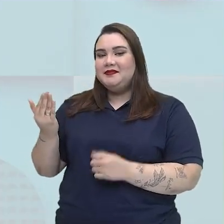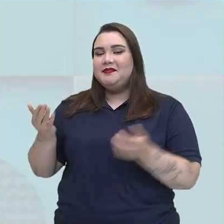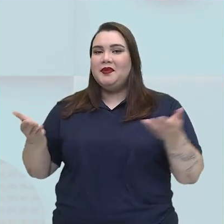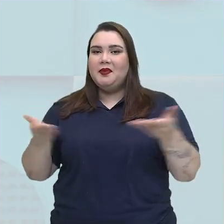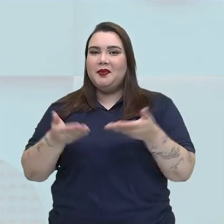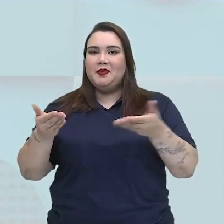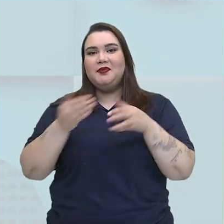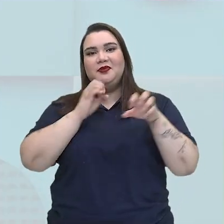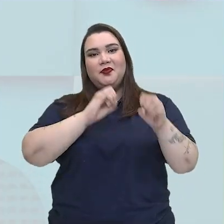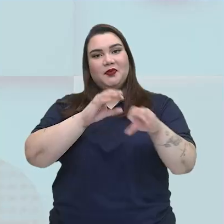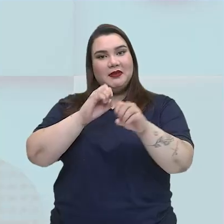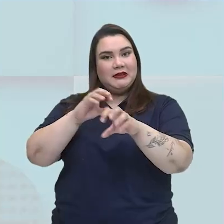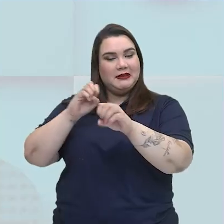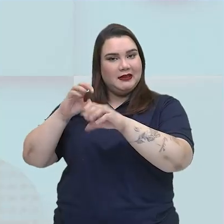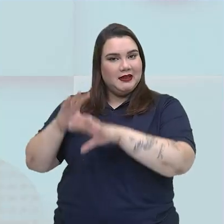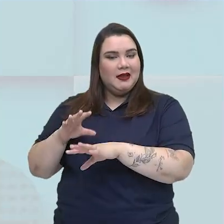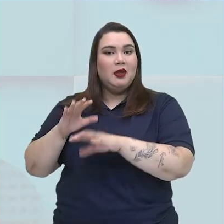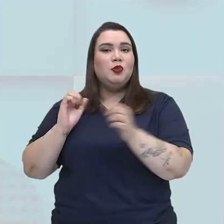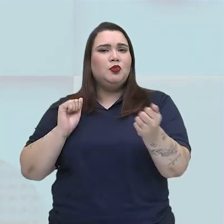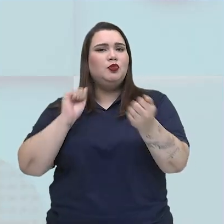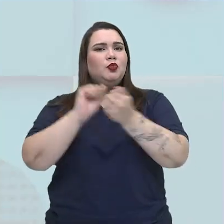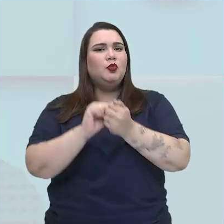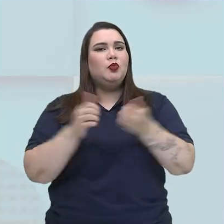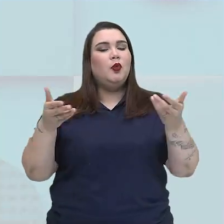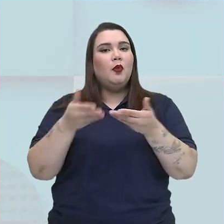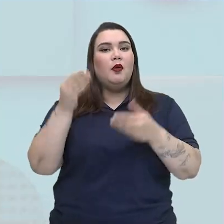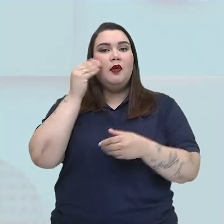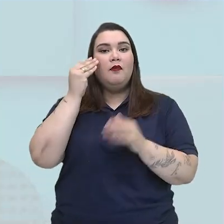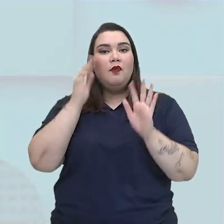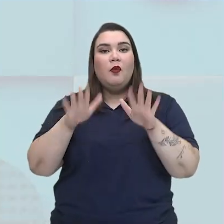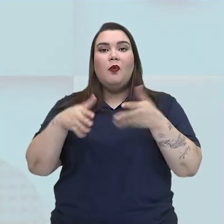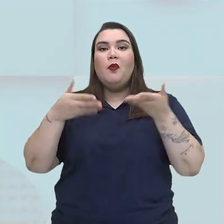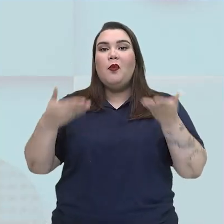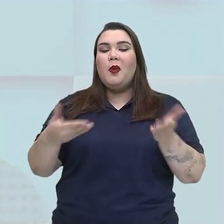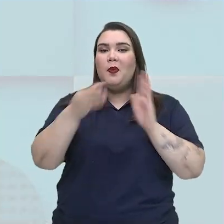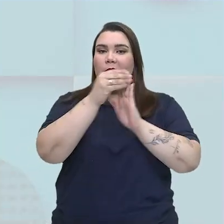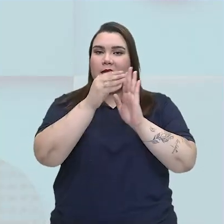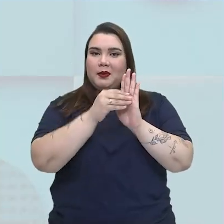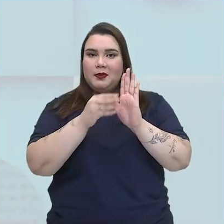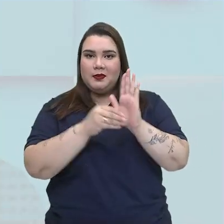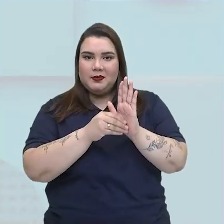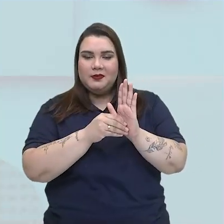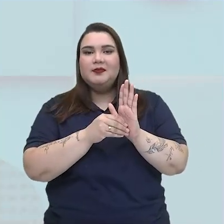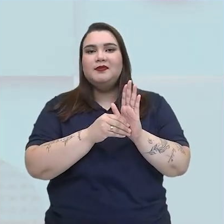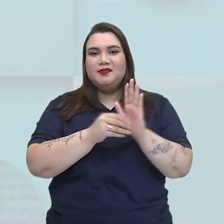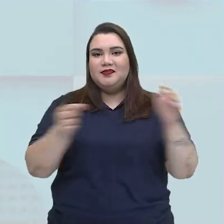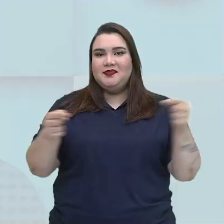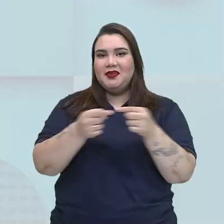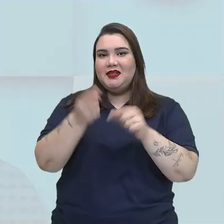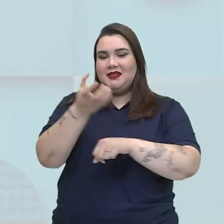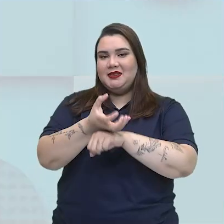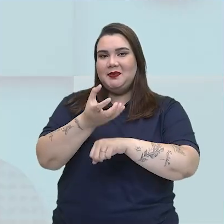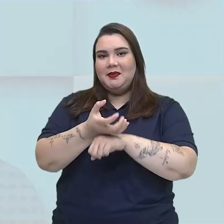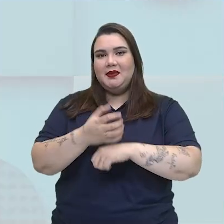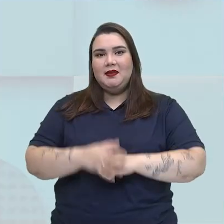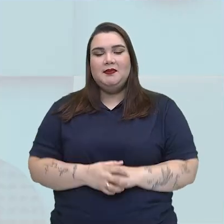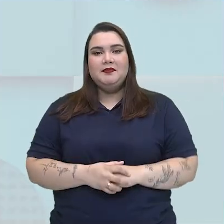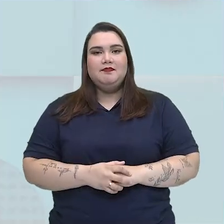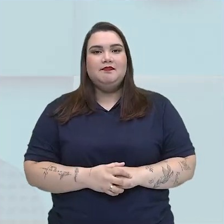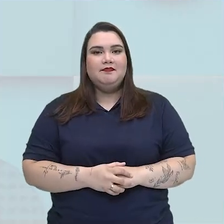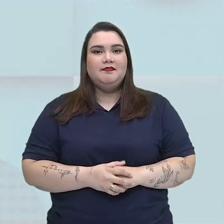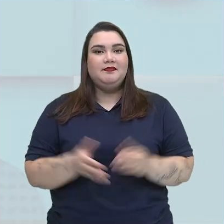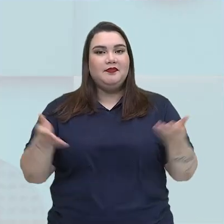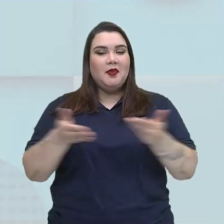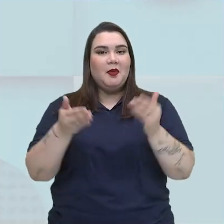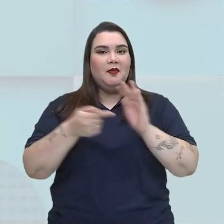aqui mais um dia com vocês para nós explorarmos mais um fantástico conteúdo do componente de Educação Física. Vamos